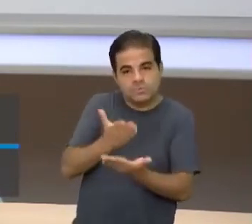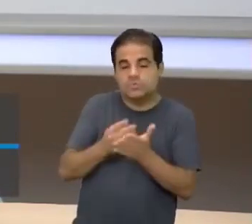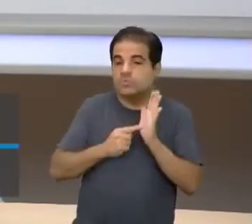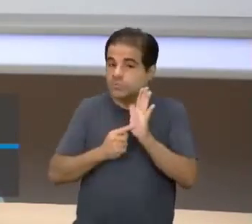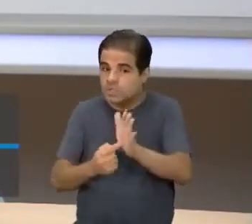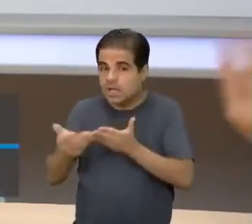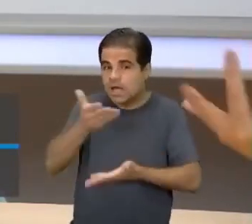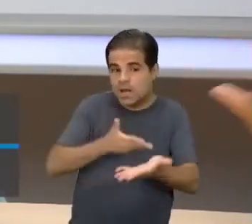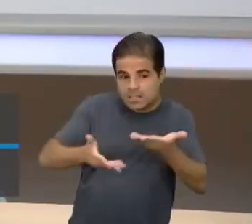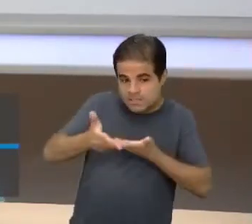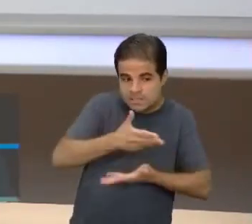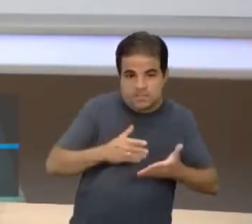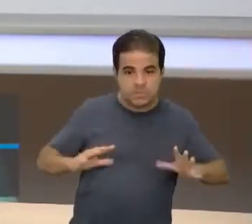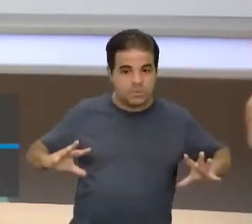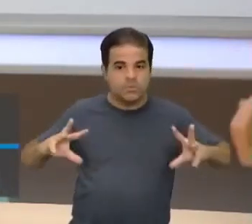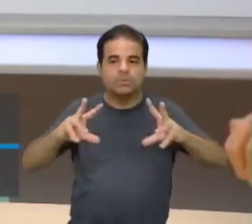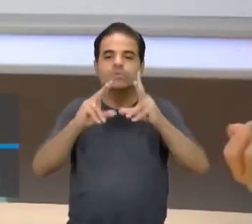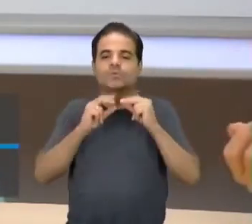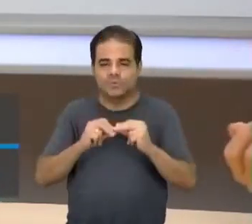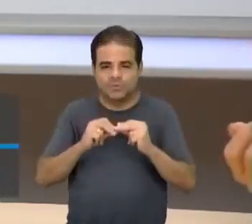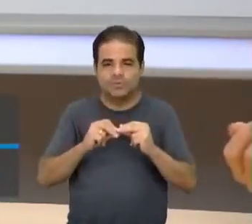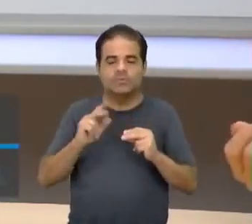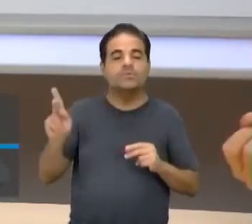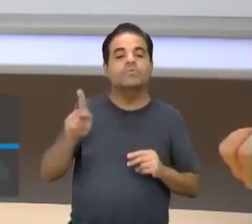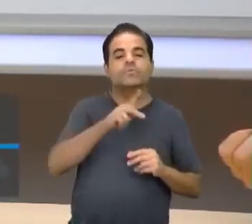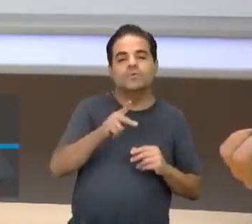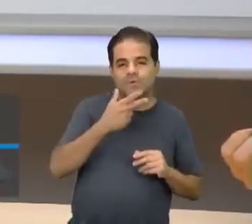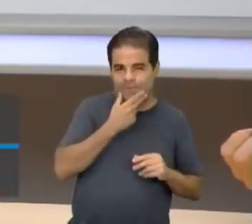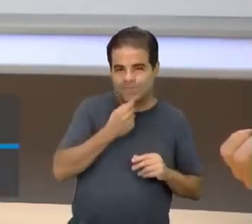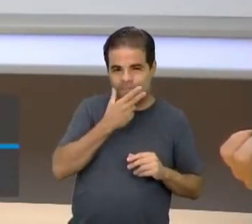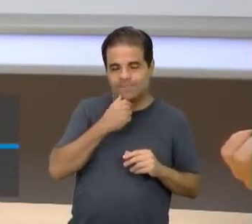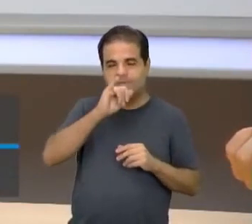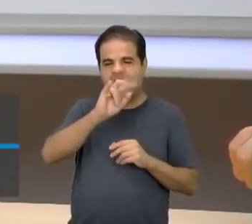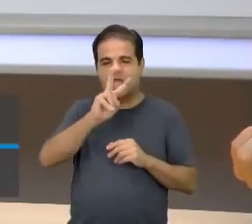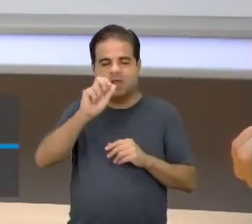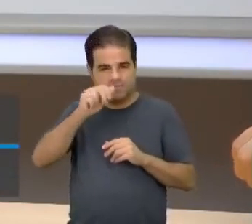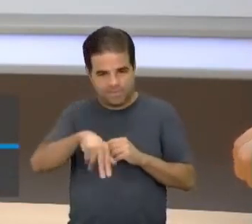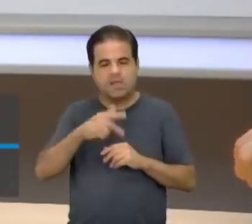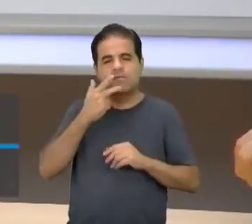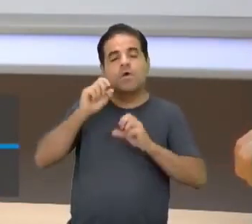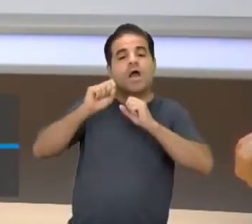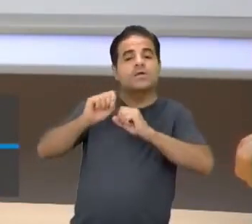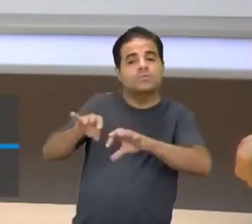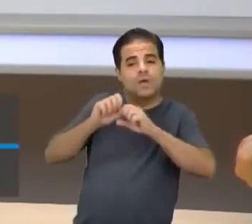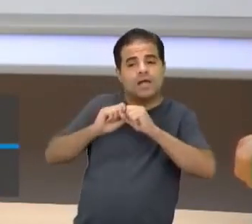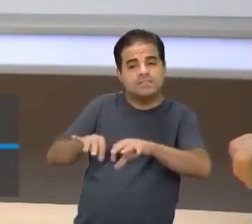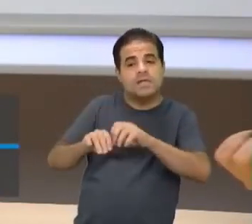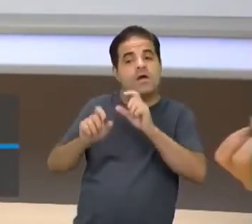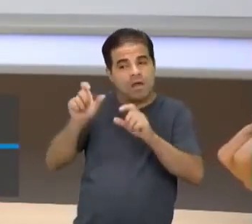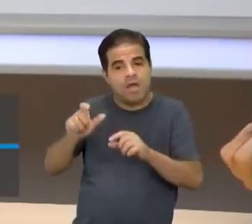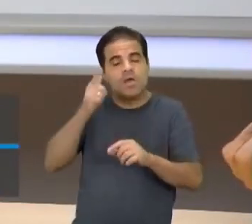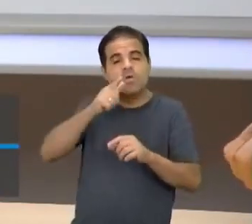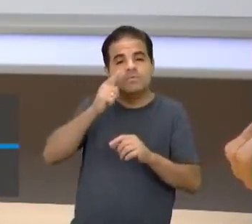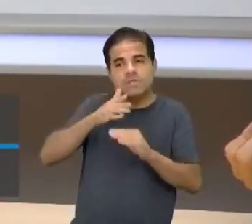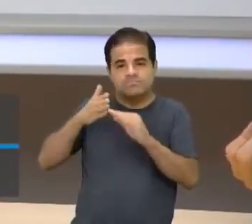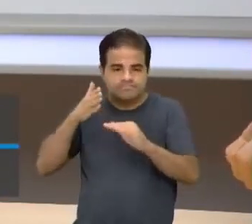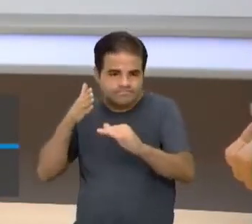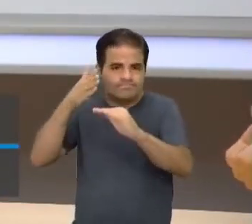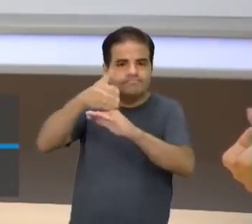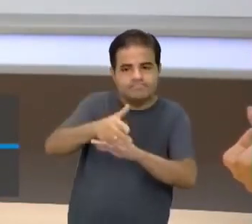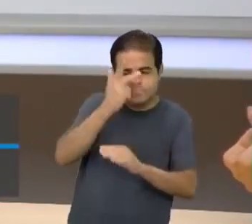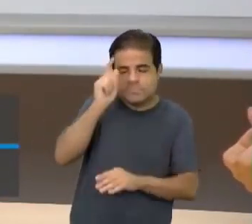a relação entre tudo. O professor Ivan é a educação que consegue envolver